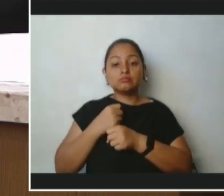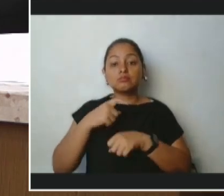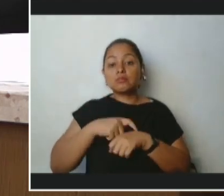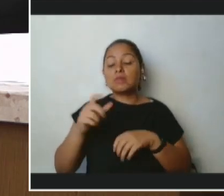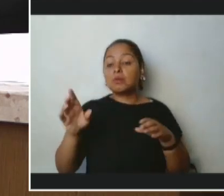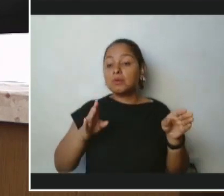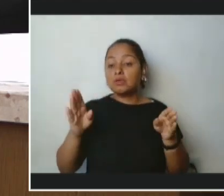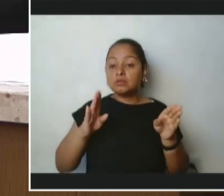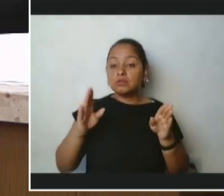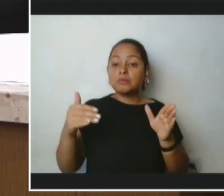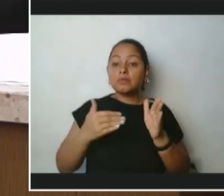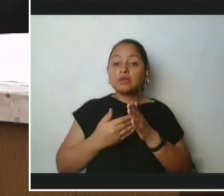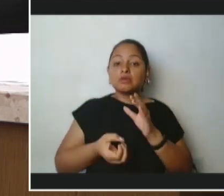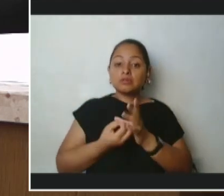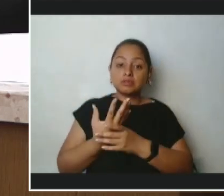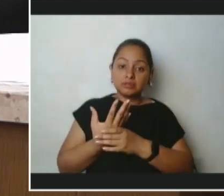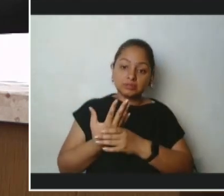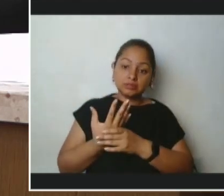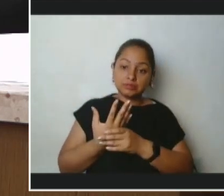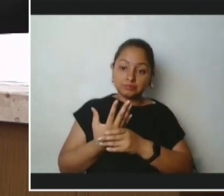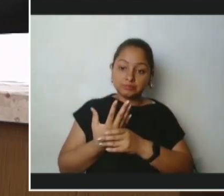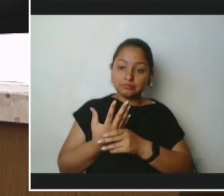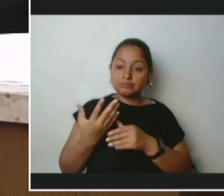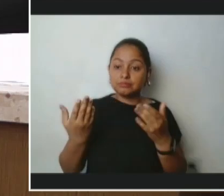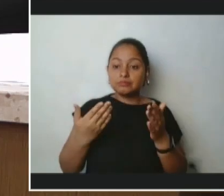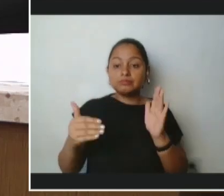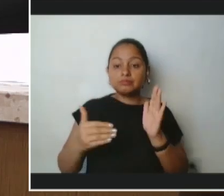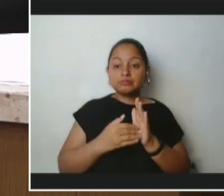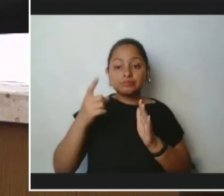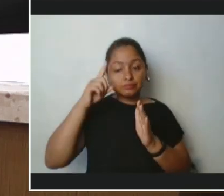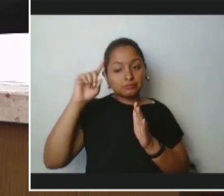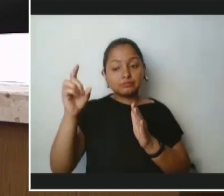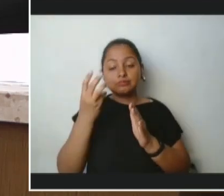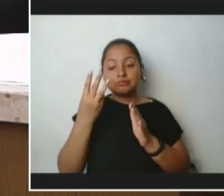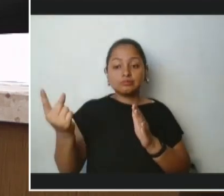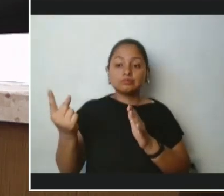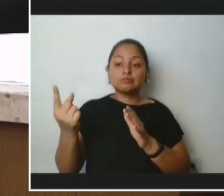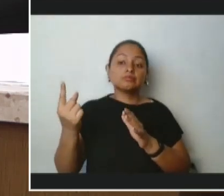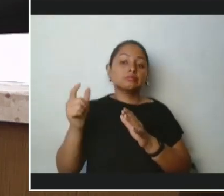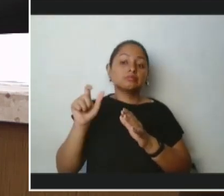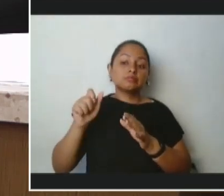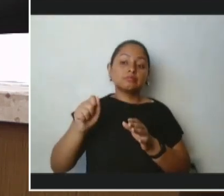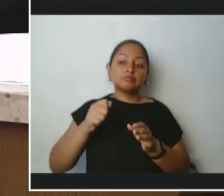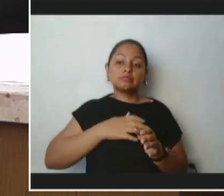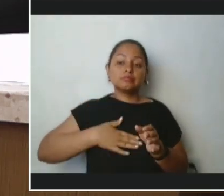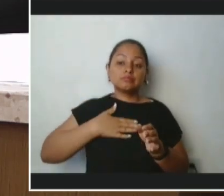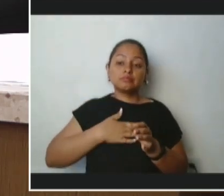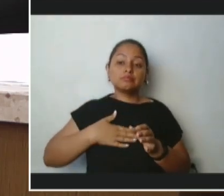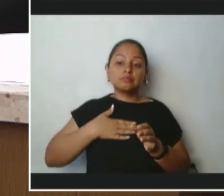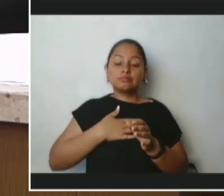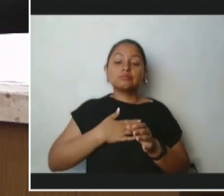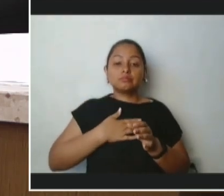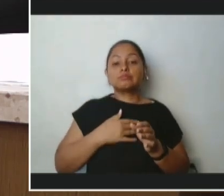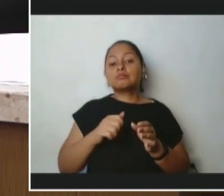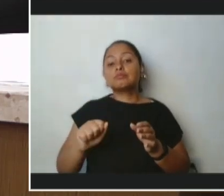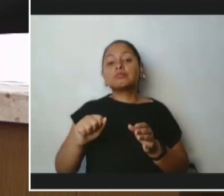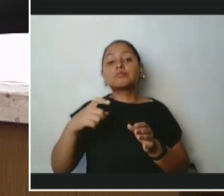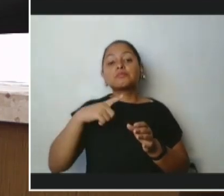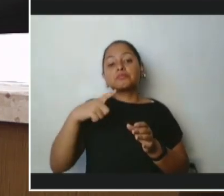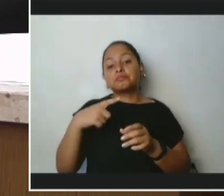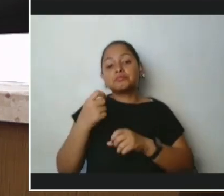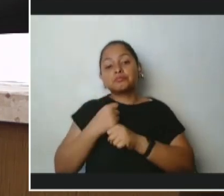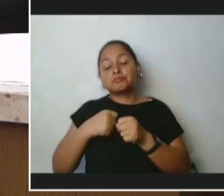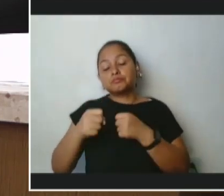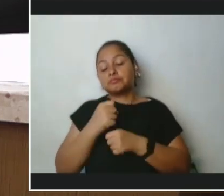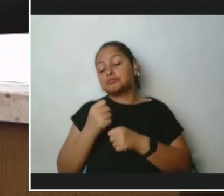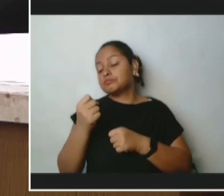31 de agosto. Ele vai contemplar o exercício de 2026 a 29. Então,